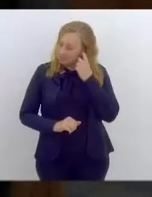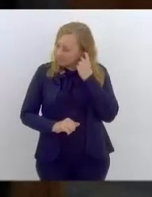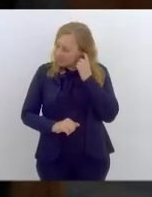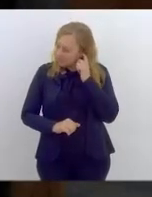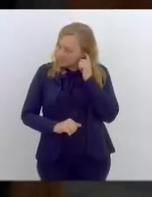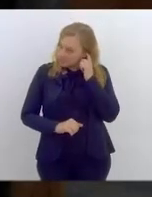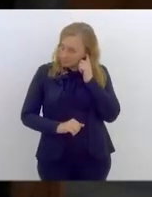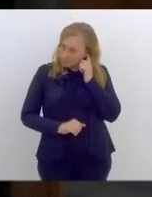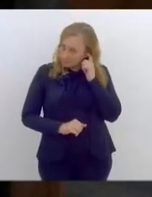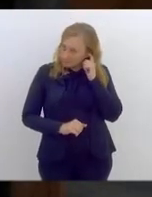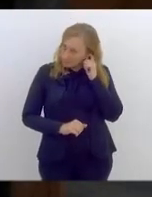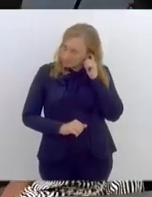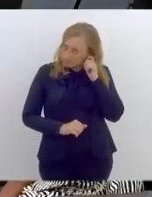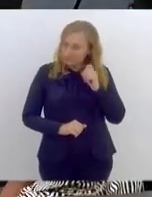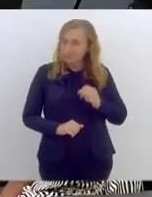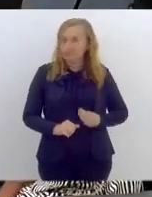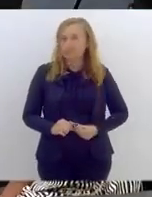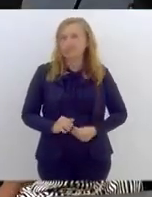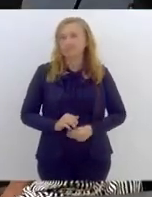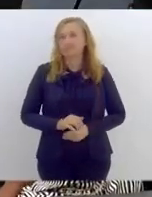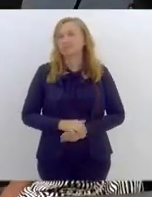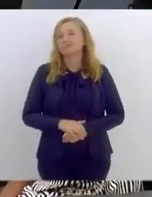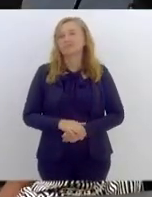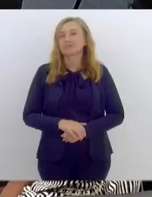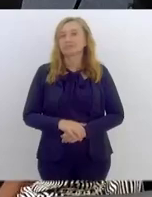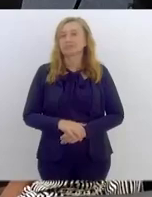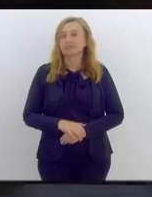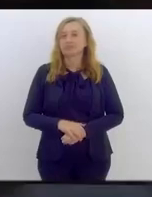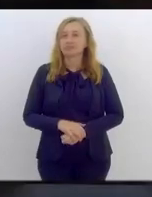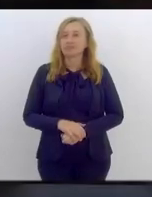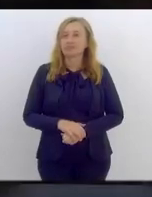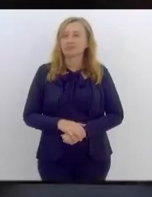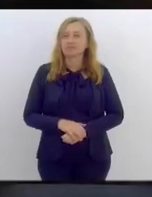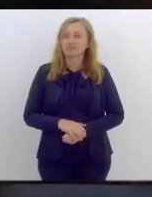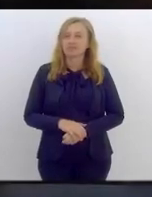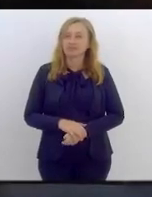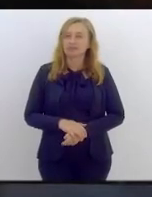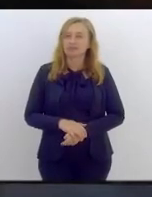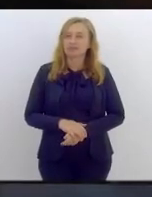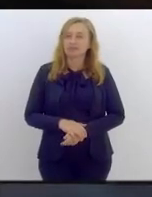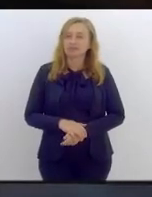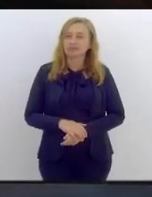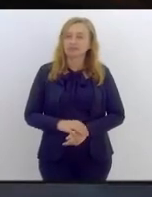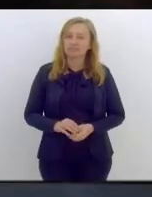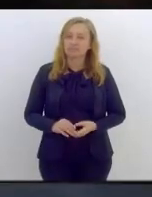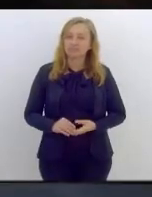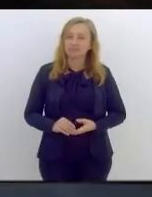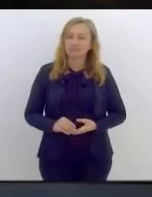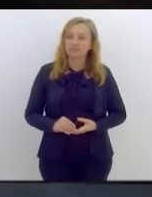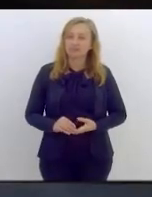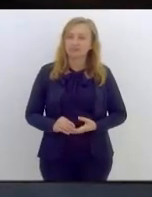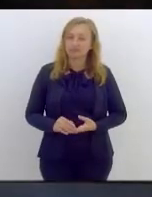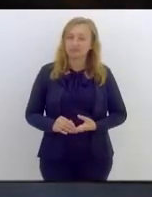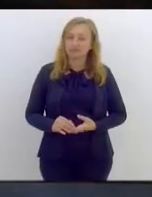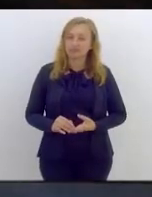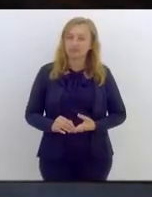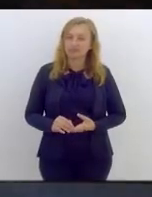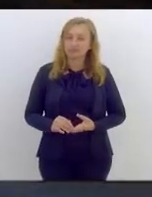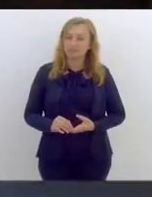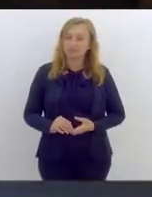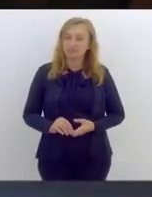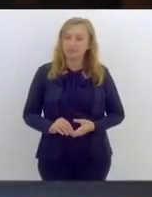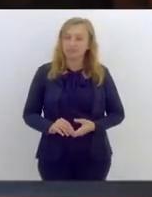Eu estava calma da subir ali, agora fiquei nervosa. Ai, meu Deus. Ai, que alegria. Ai.